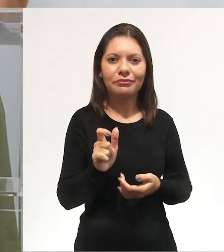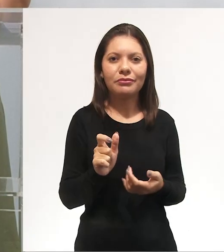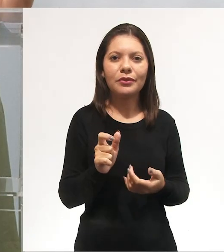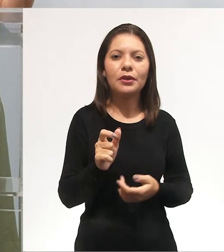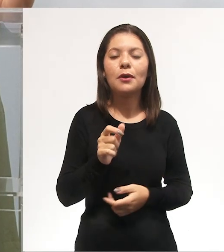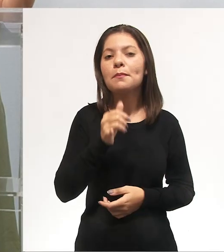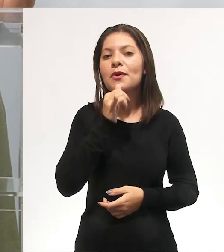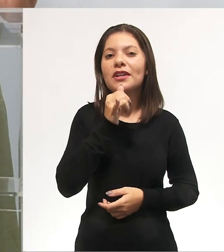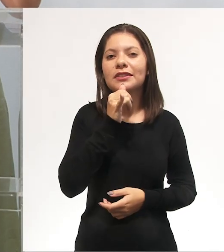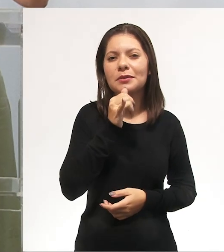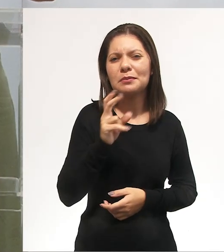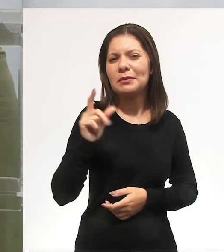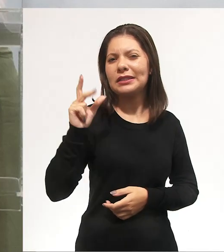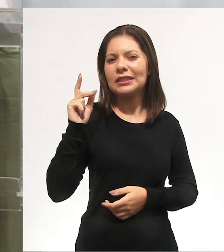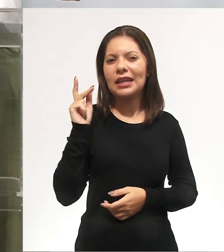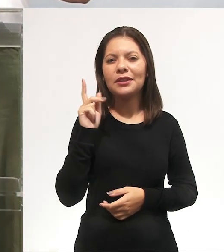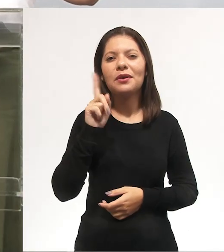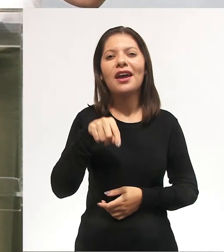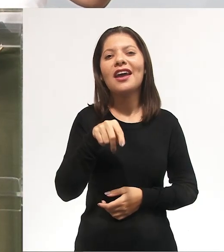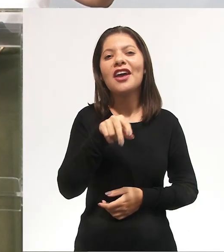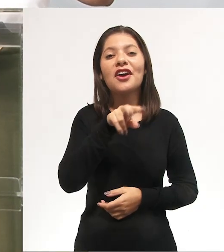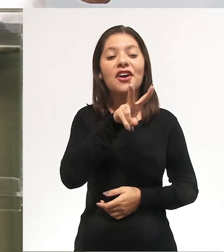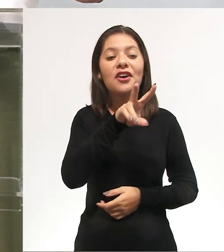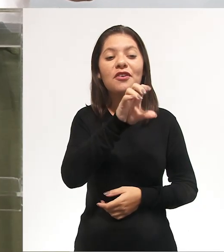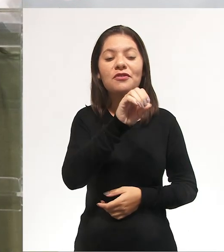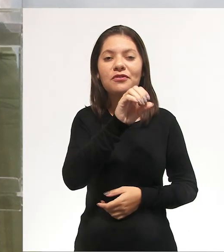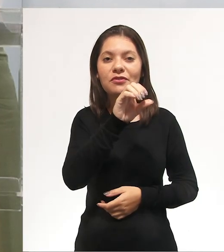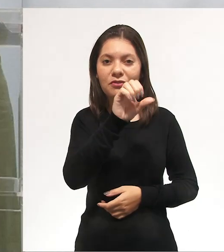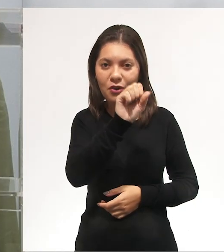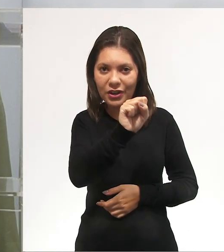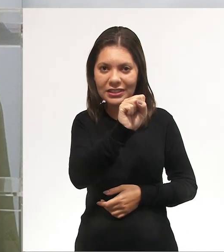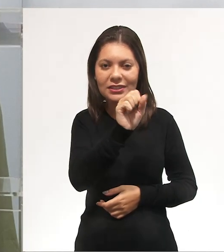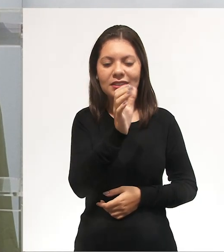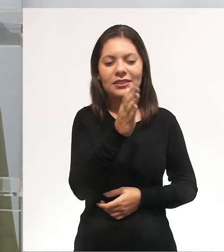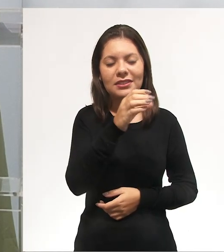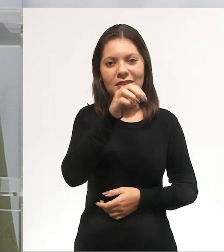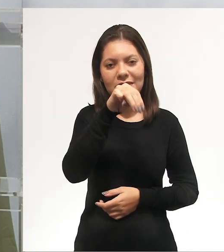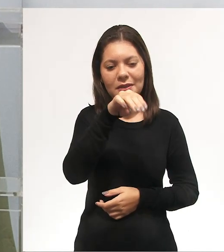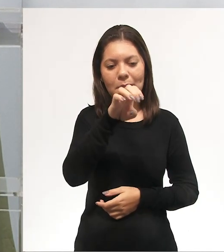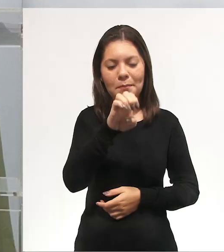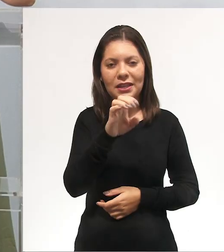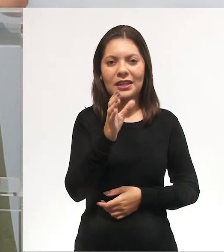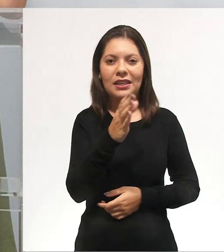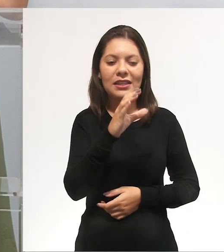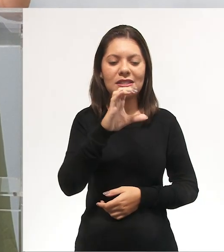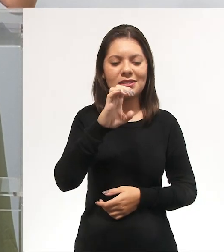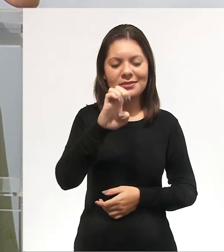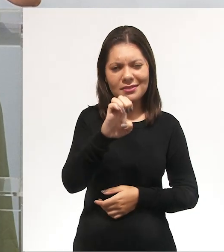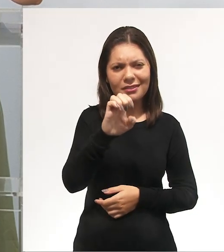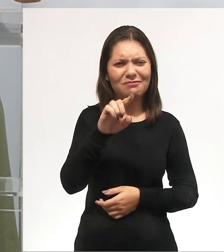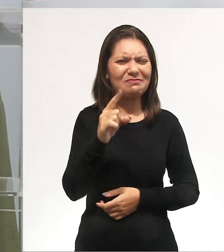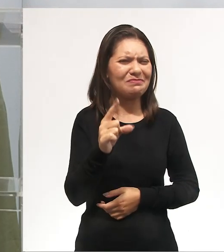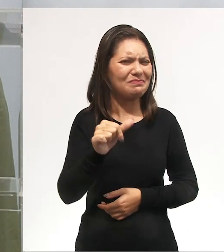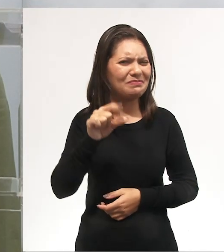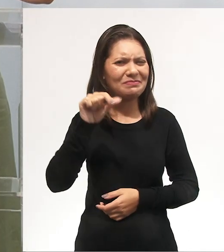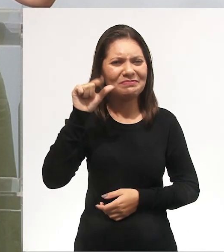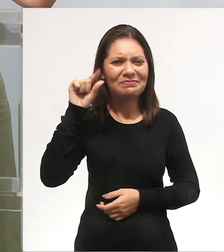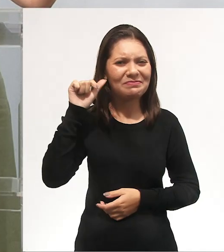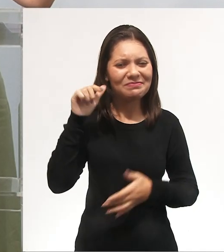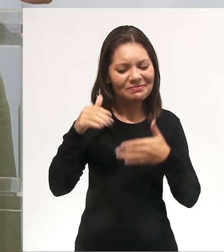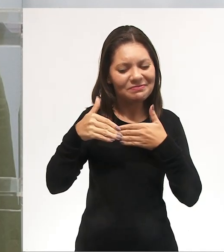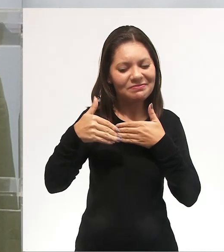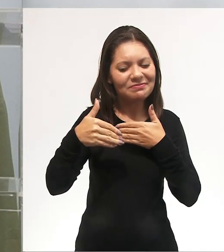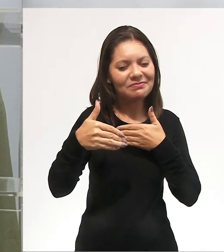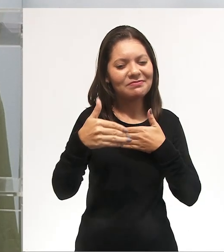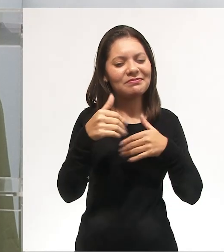por exemplo, o voz-me-ser, né? Quem assistiu ou assiste novelas antigas, era voz-me-ser